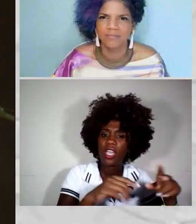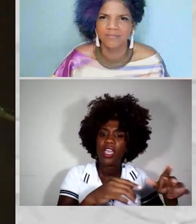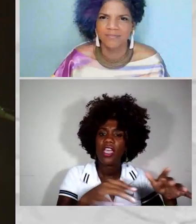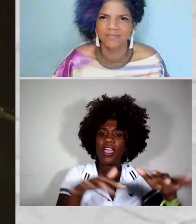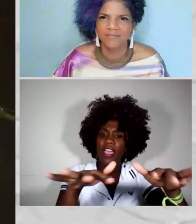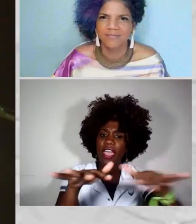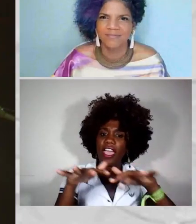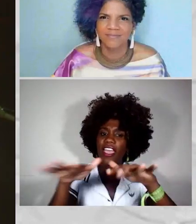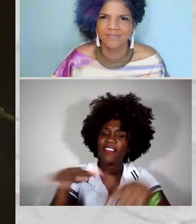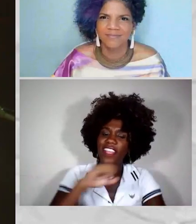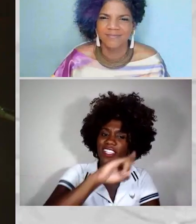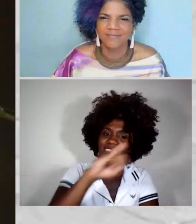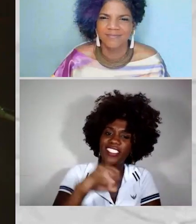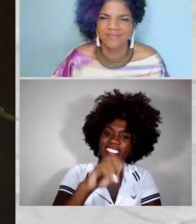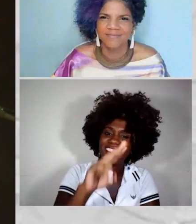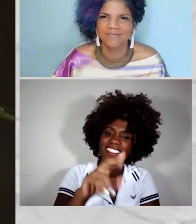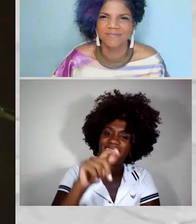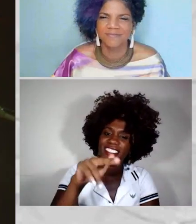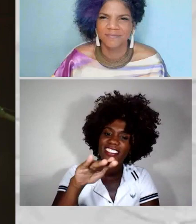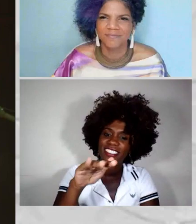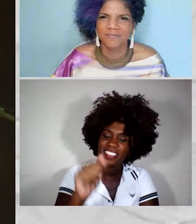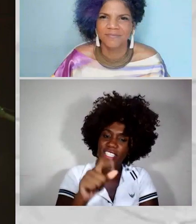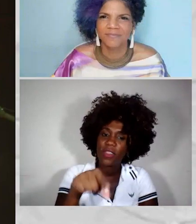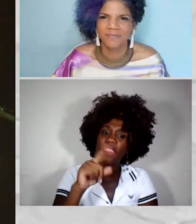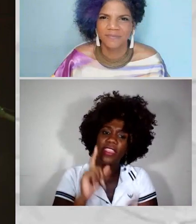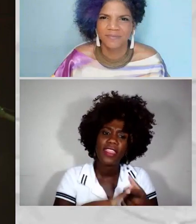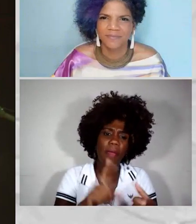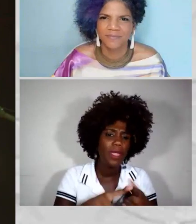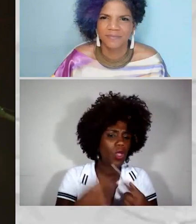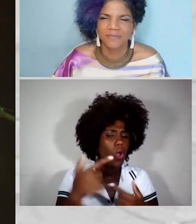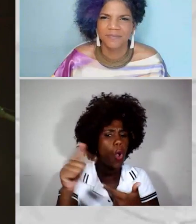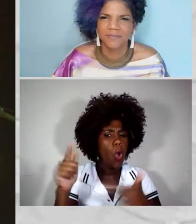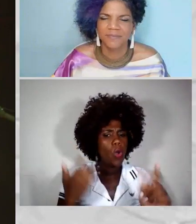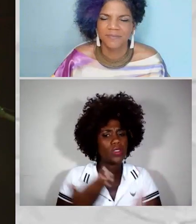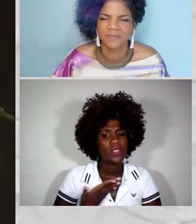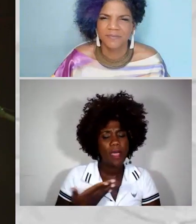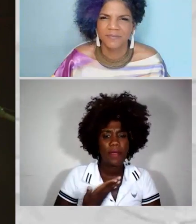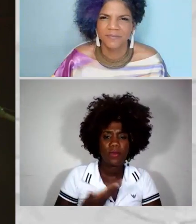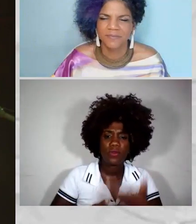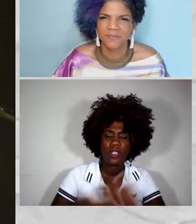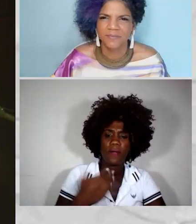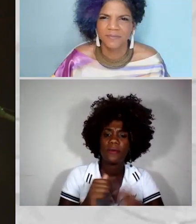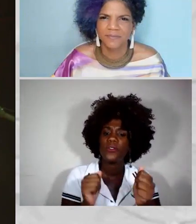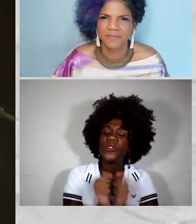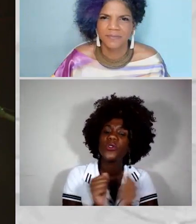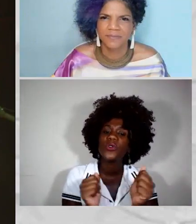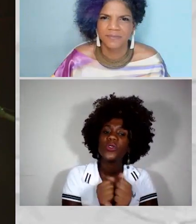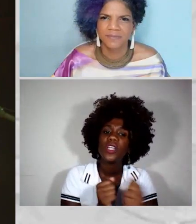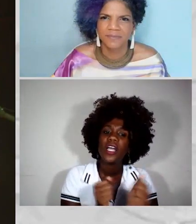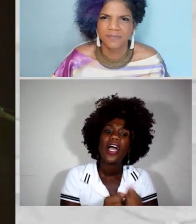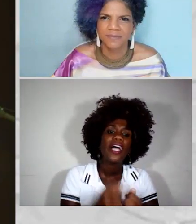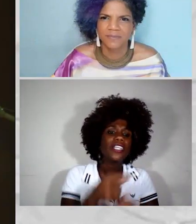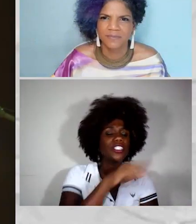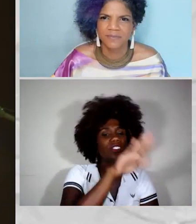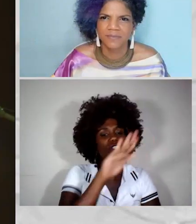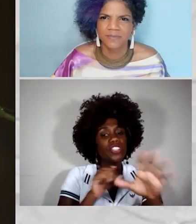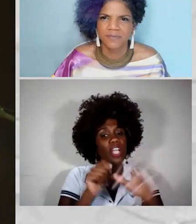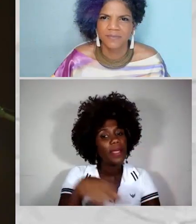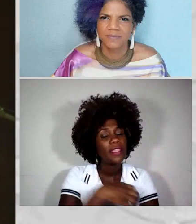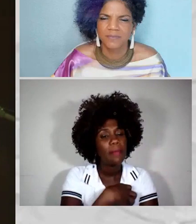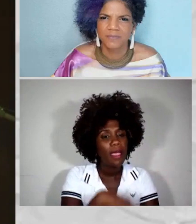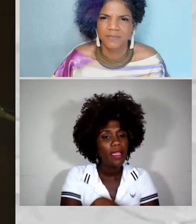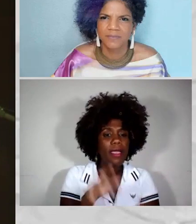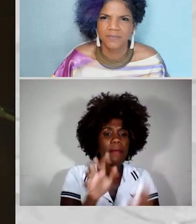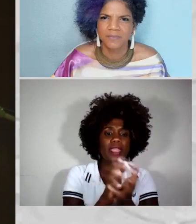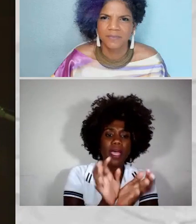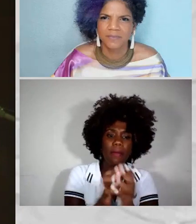está sempre comigo, tanto Lázaro, quanto tantos outros amigos e irmãos aqui, que a gente chama daqui da Bahia, de Pernambuco,